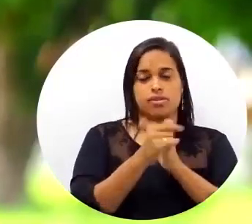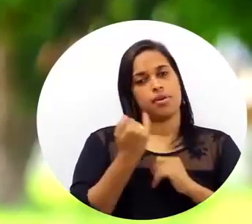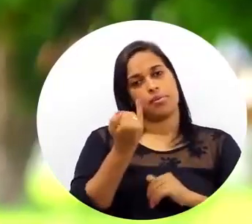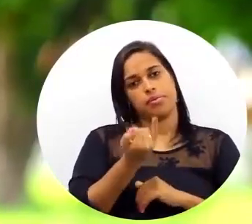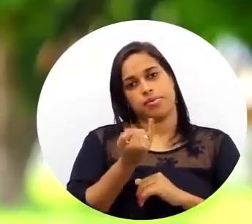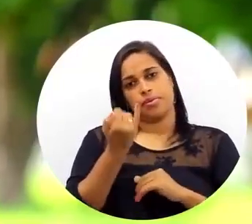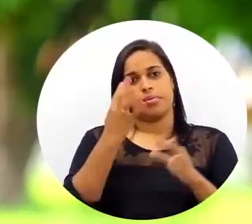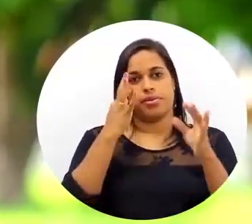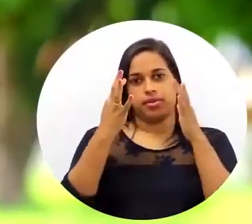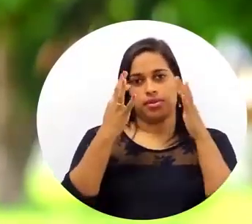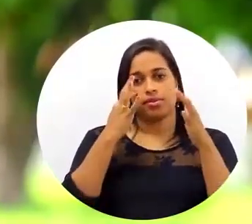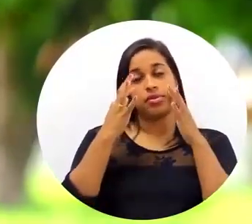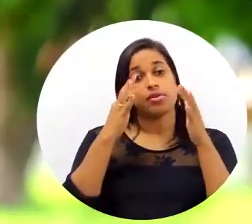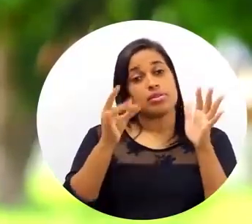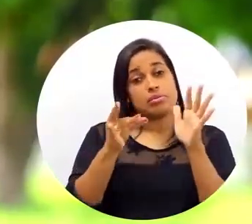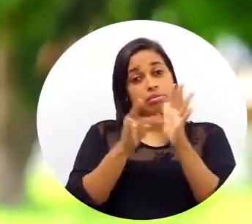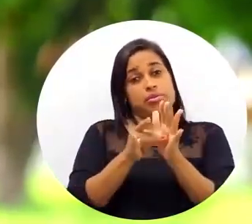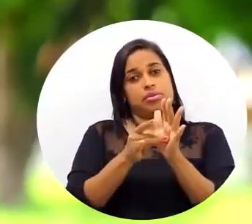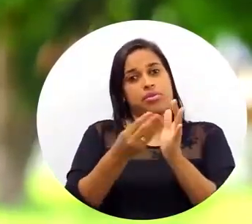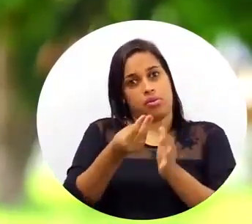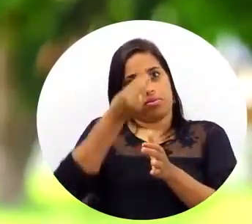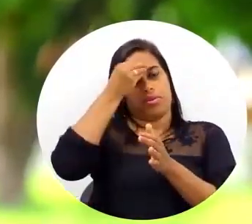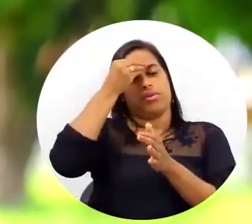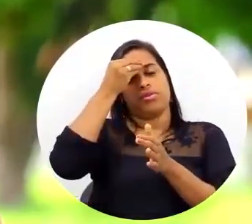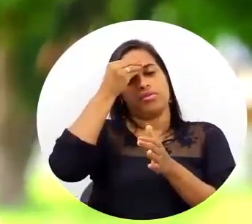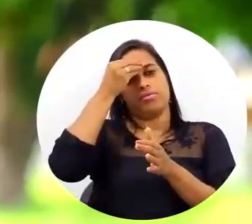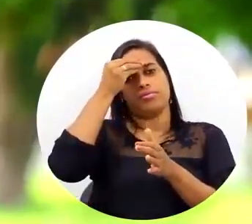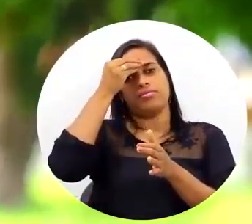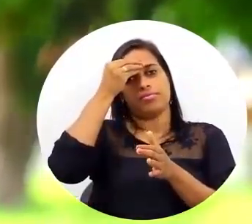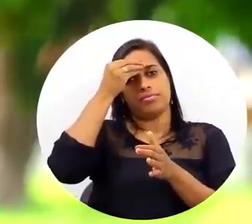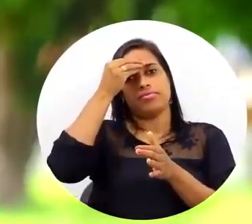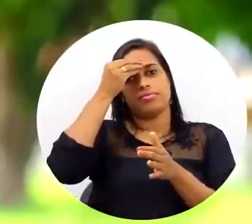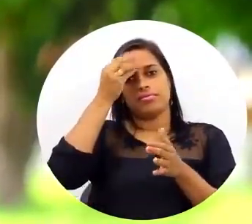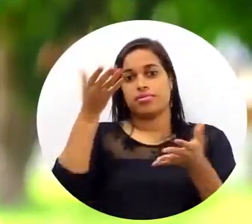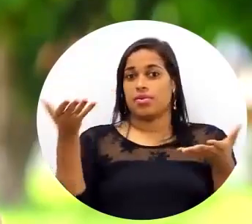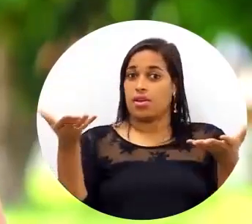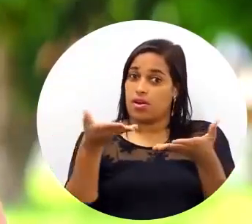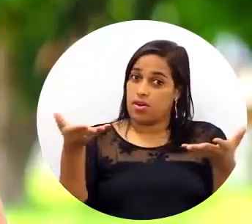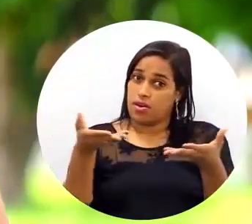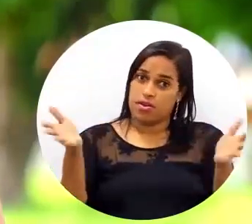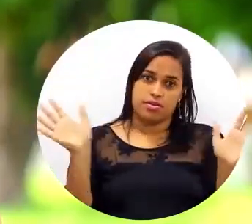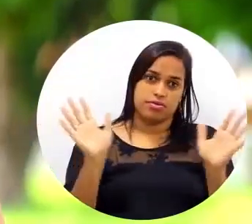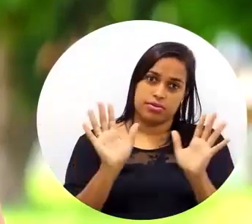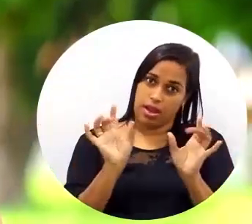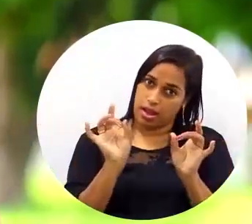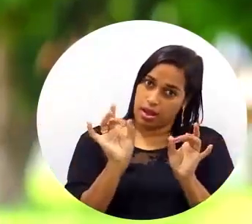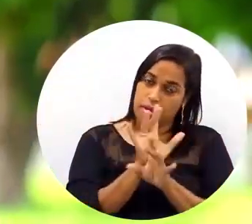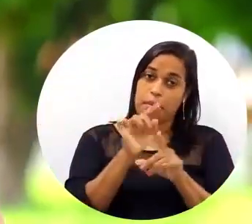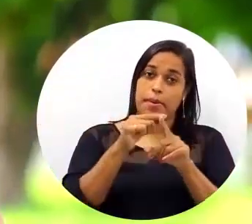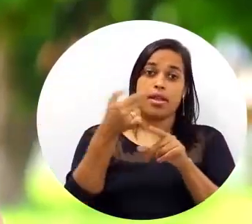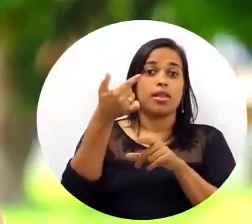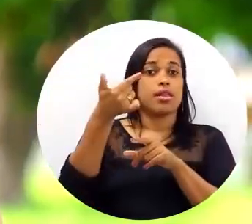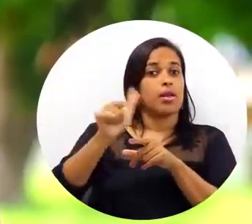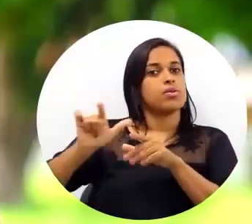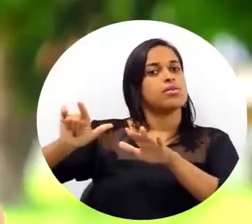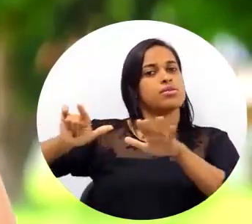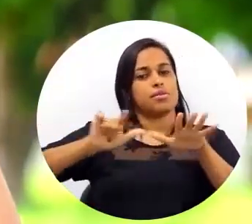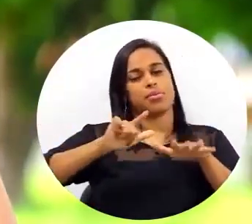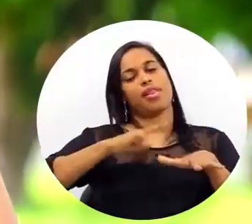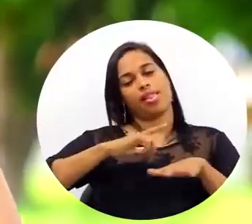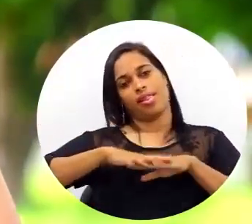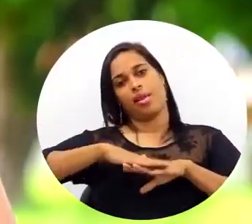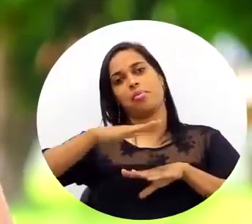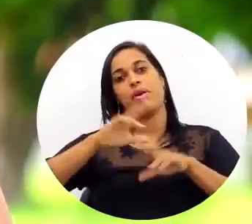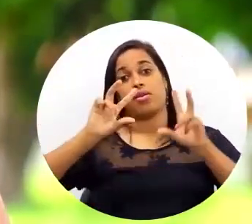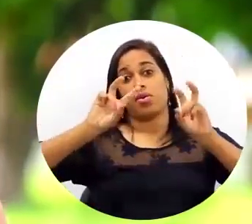pesquisa vai ser fundamental para que seu conhecimento fixe na sua mente. Então, gente vai donar adeus por hoje, porém,